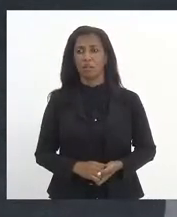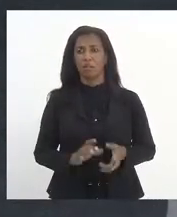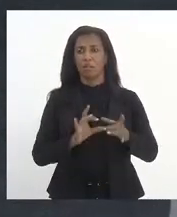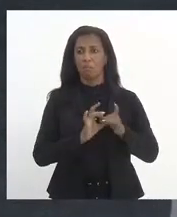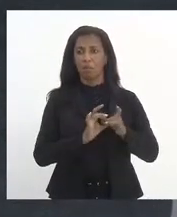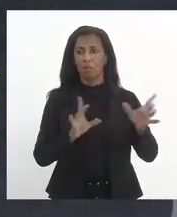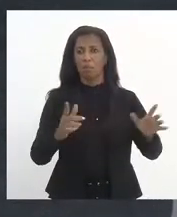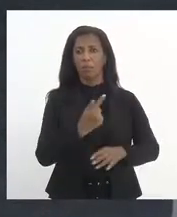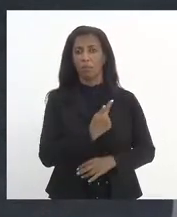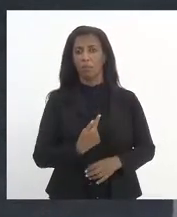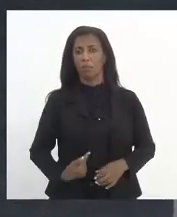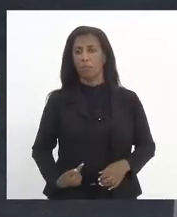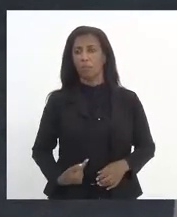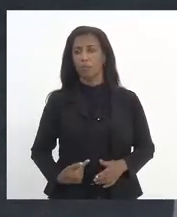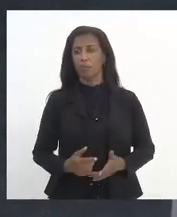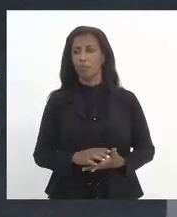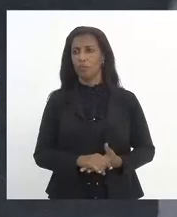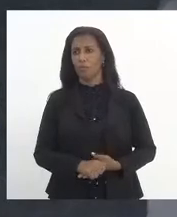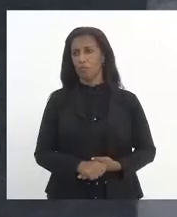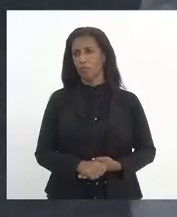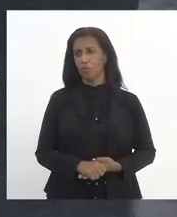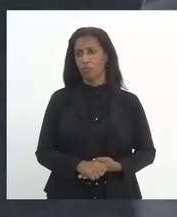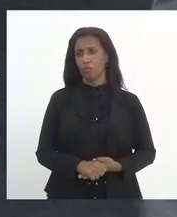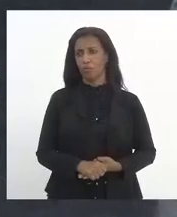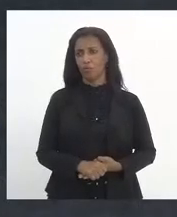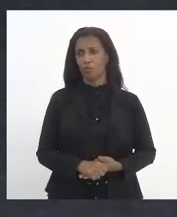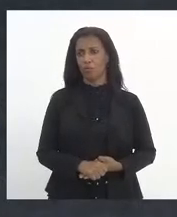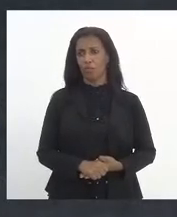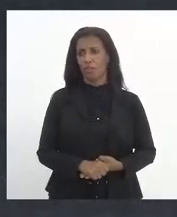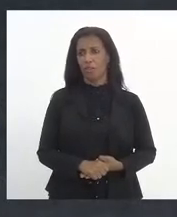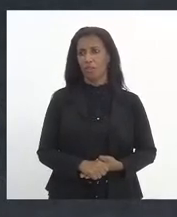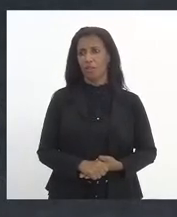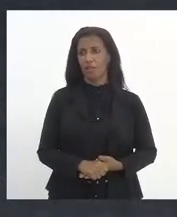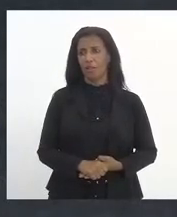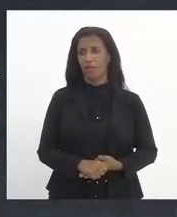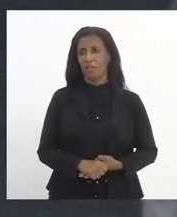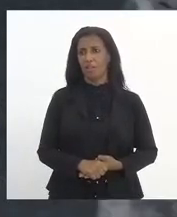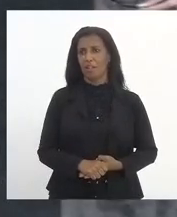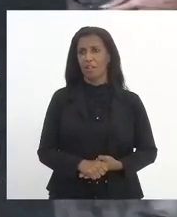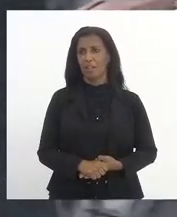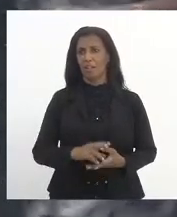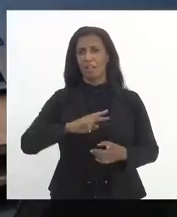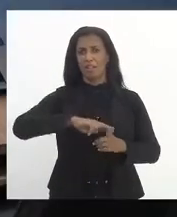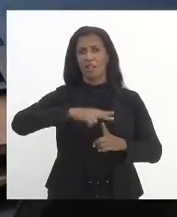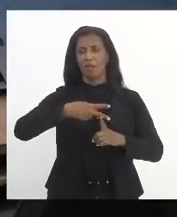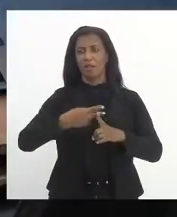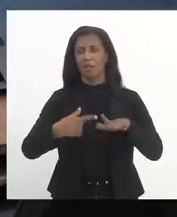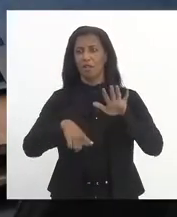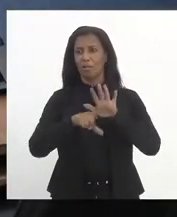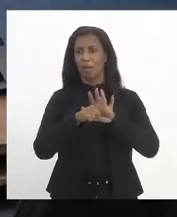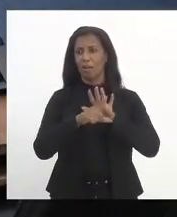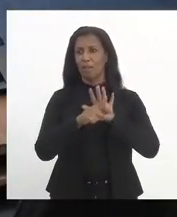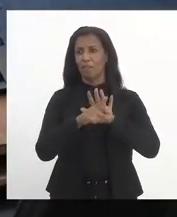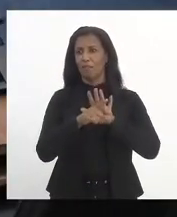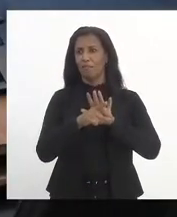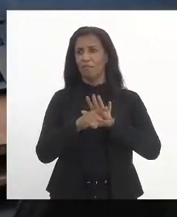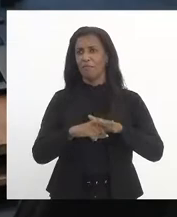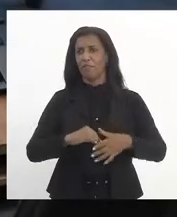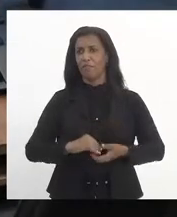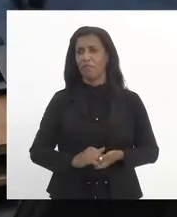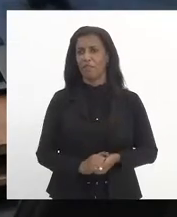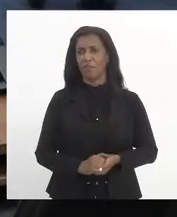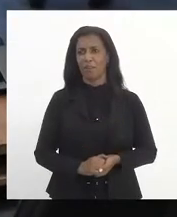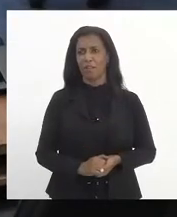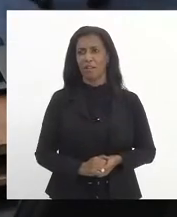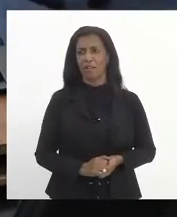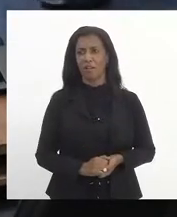Autorizava o governo. Entendeu? É que o projeto altera uma lei que já está em vigor. O